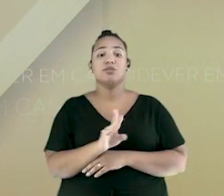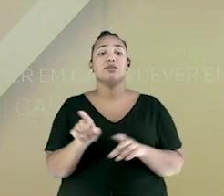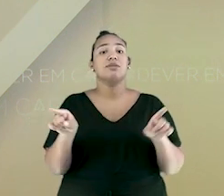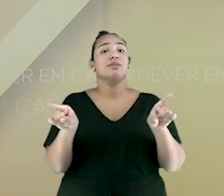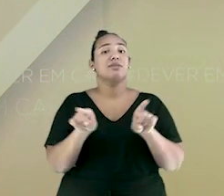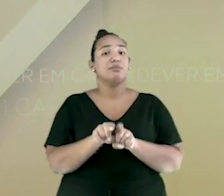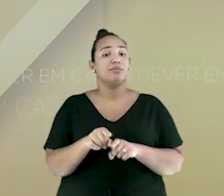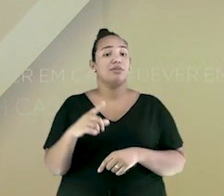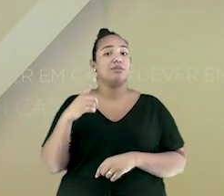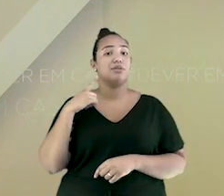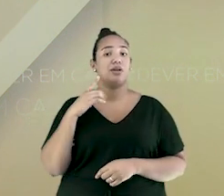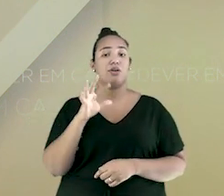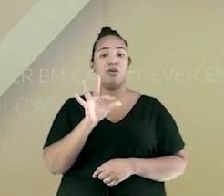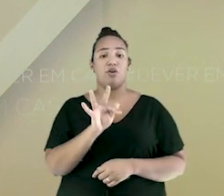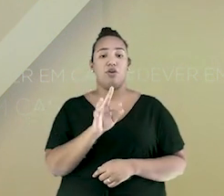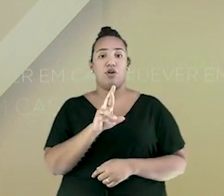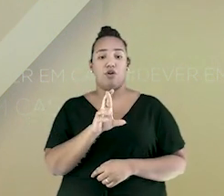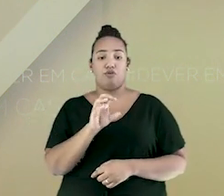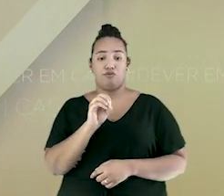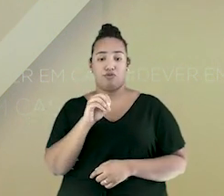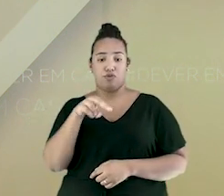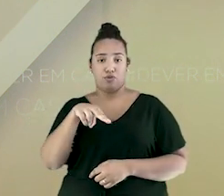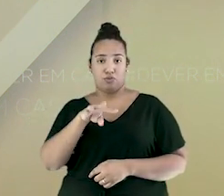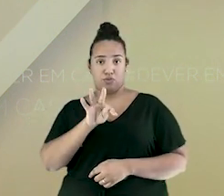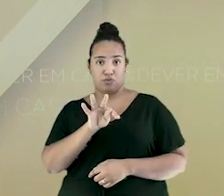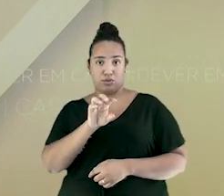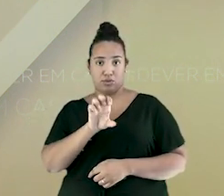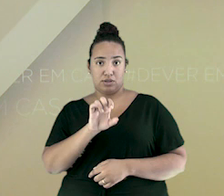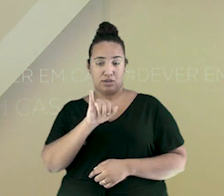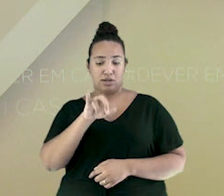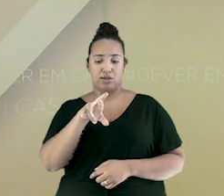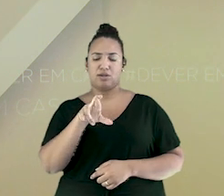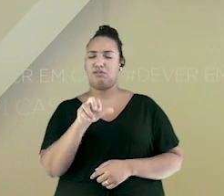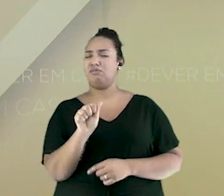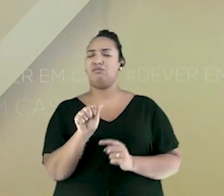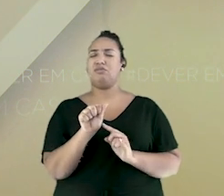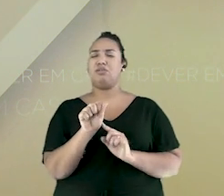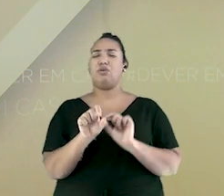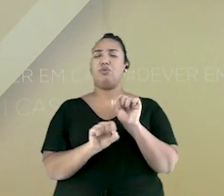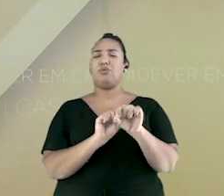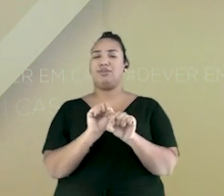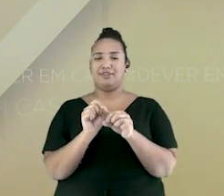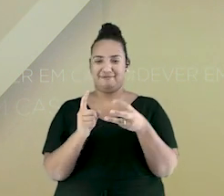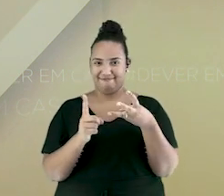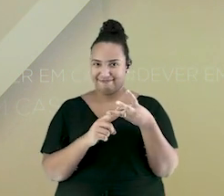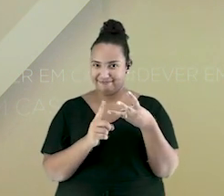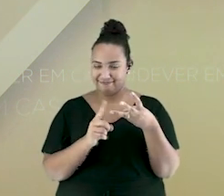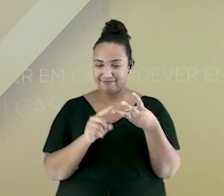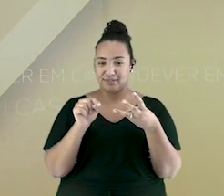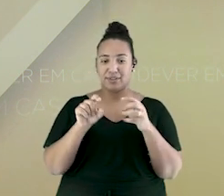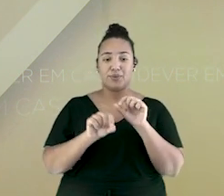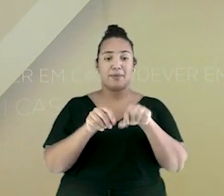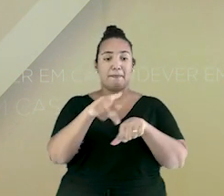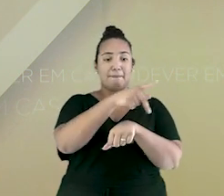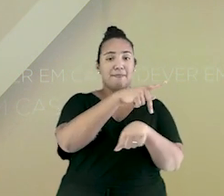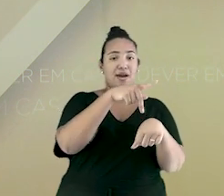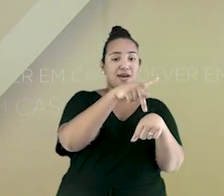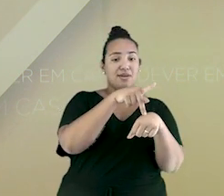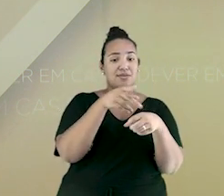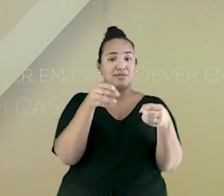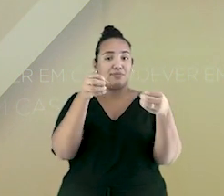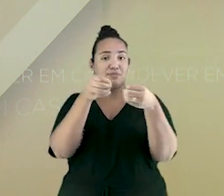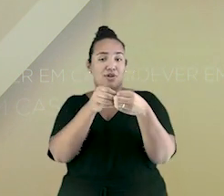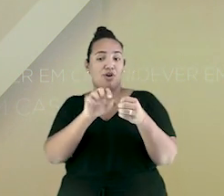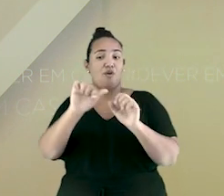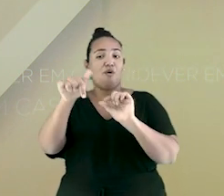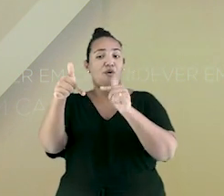também fazem fronteira com outros países. Você sabia? Fronteiras são as divisões